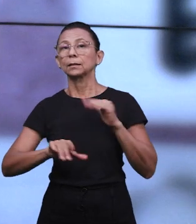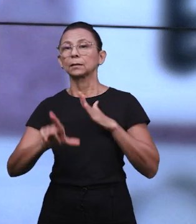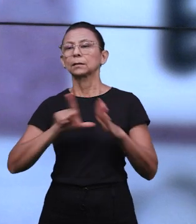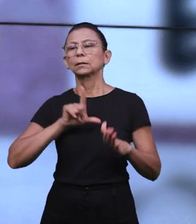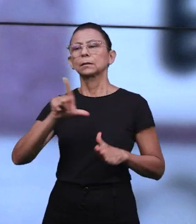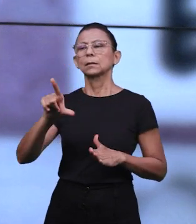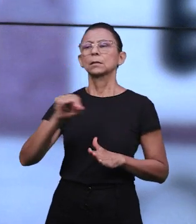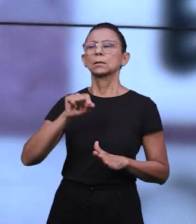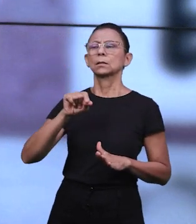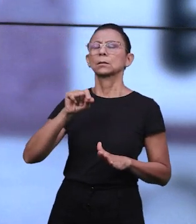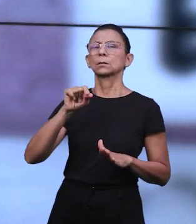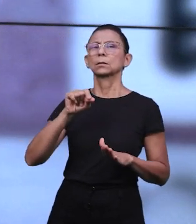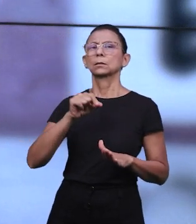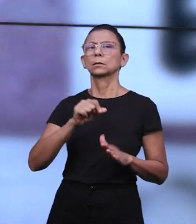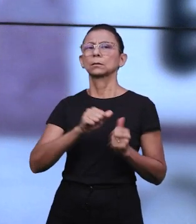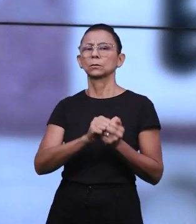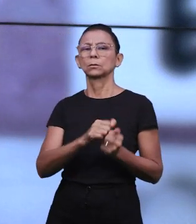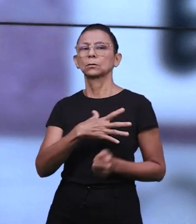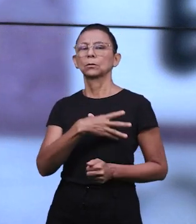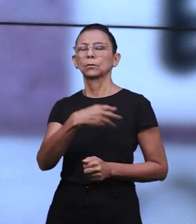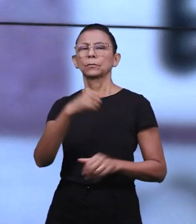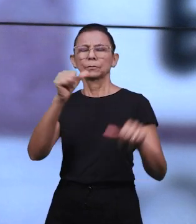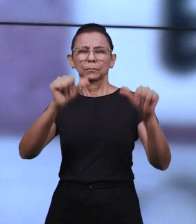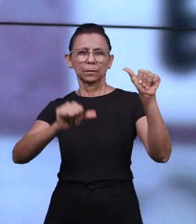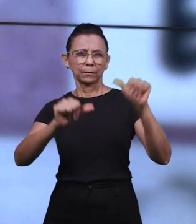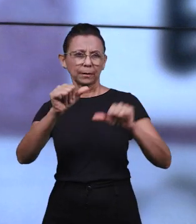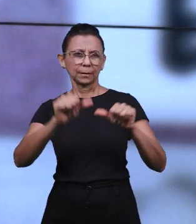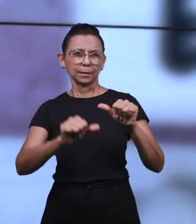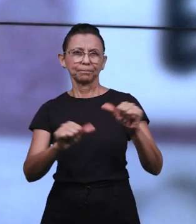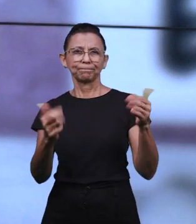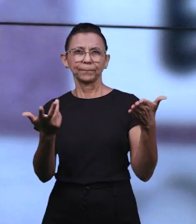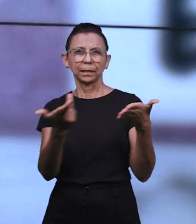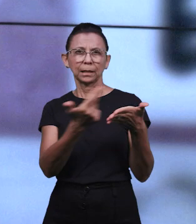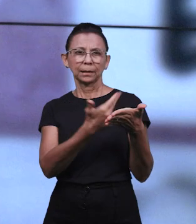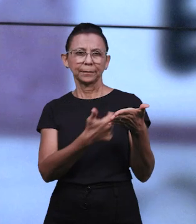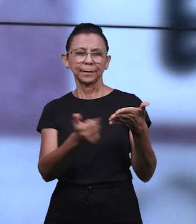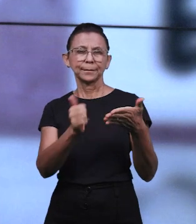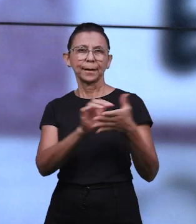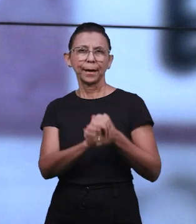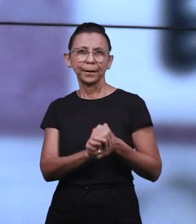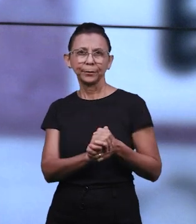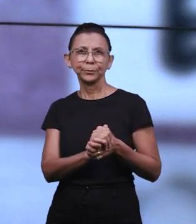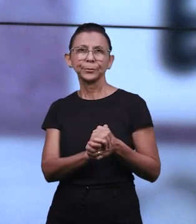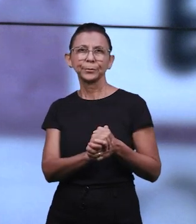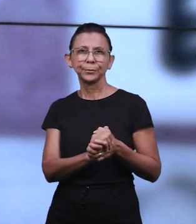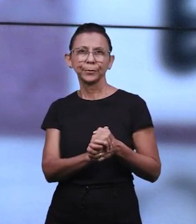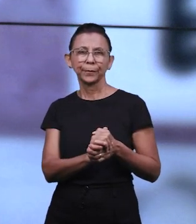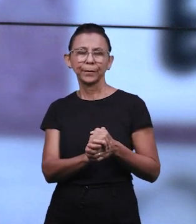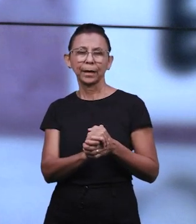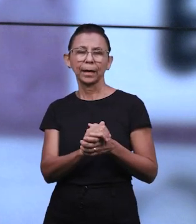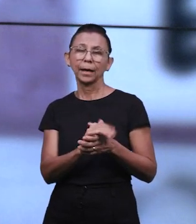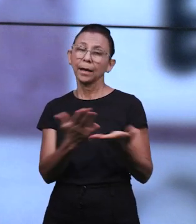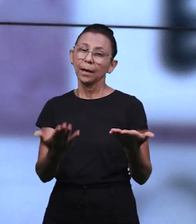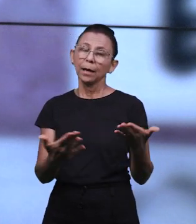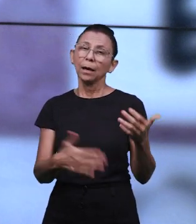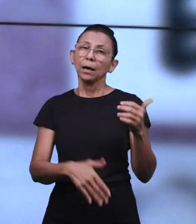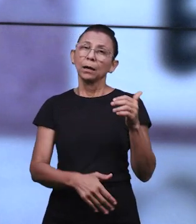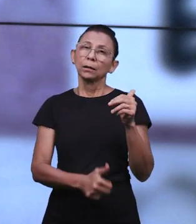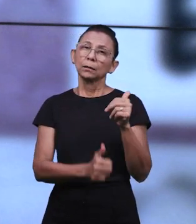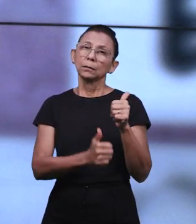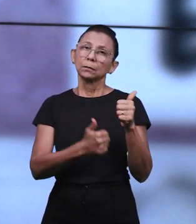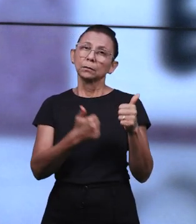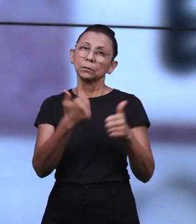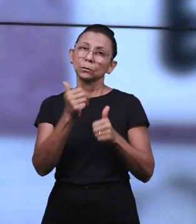escolhas, precisamos avaliar com os nossos filhos se os desenhos, as séries, os jogos, os canais, as redes sociais,